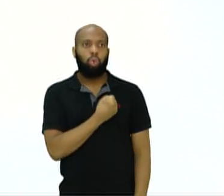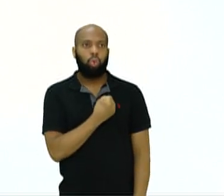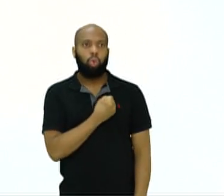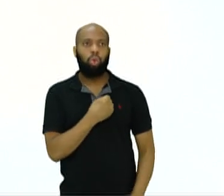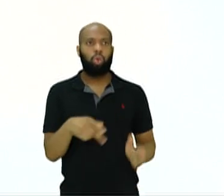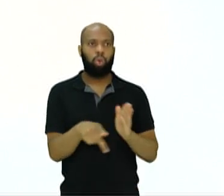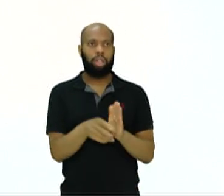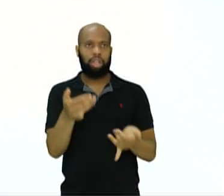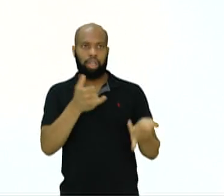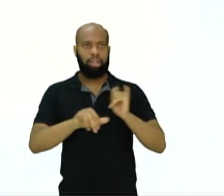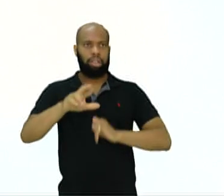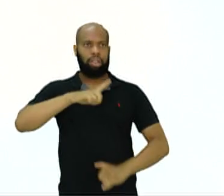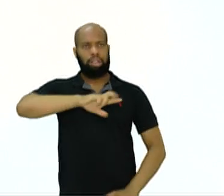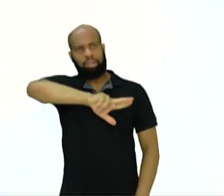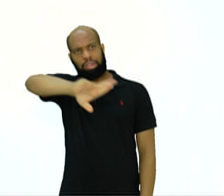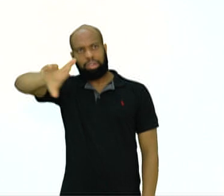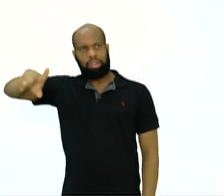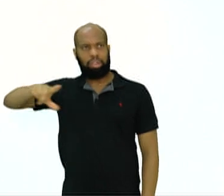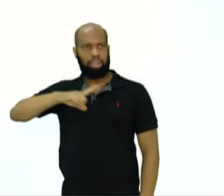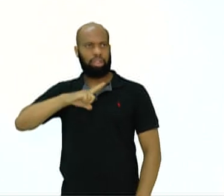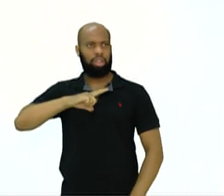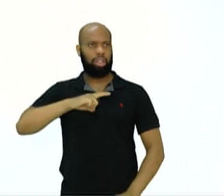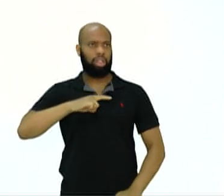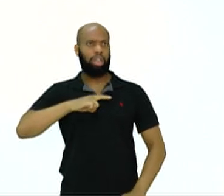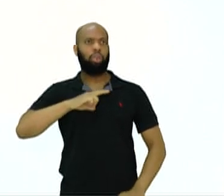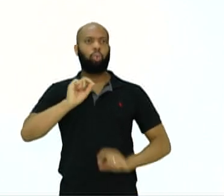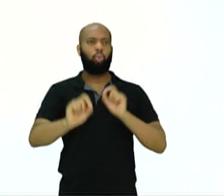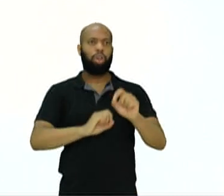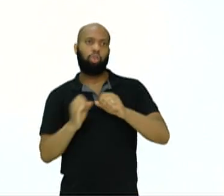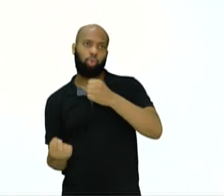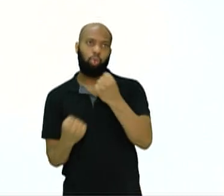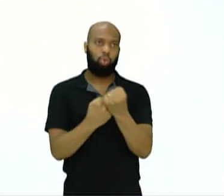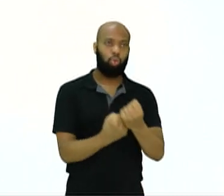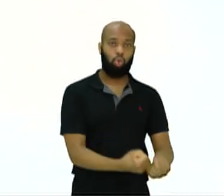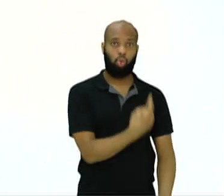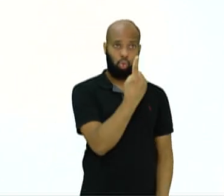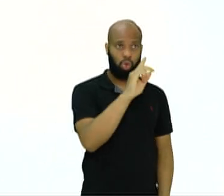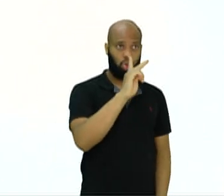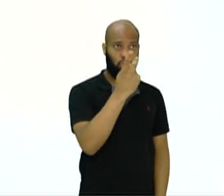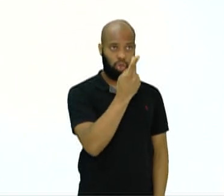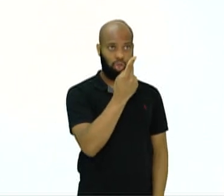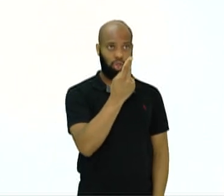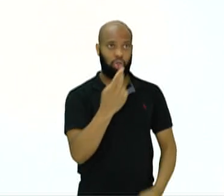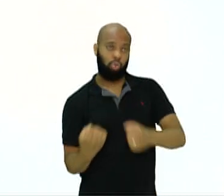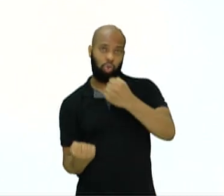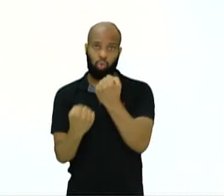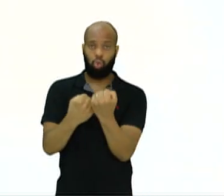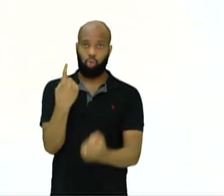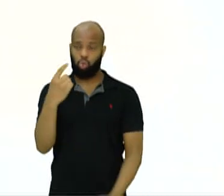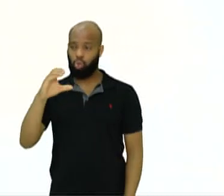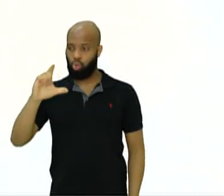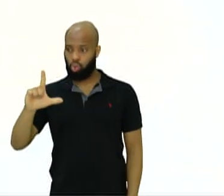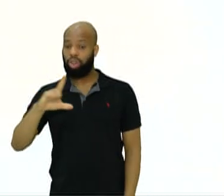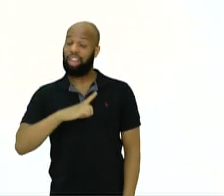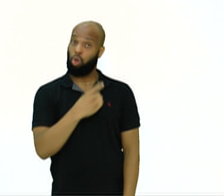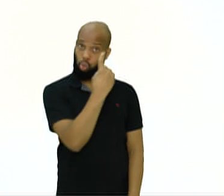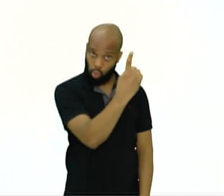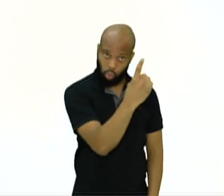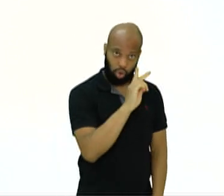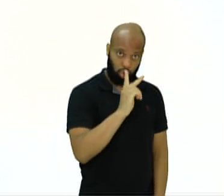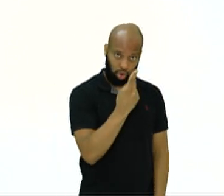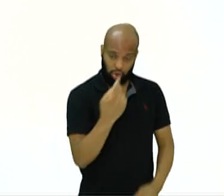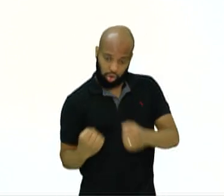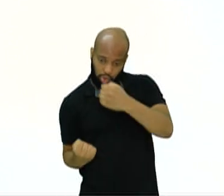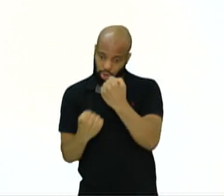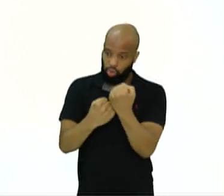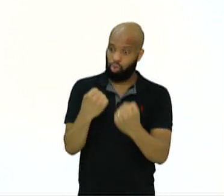de compostos diferentes formado pela substituição de um hidrogênio por um cloro, lembre-se, um hidrogênio por